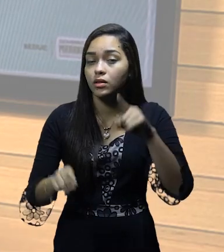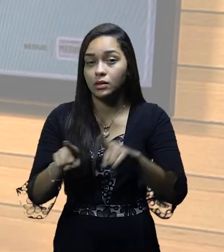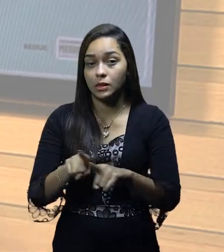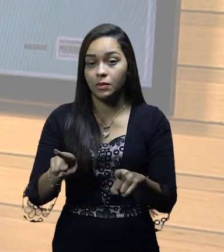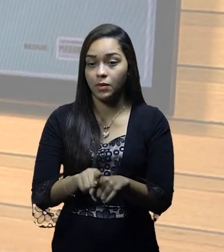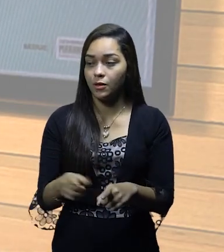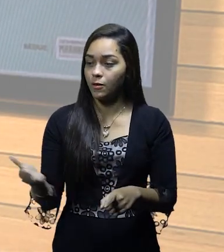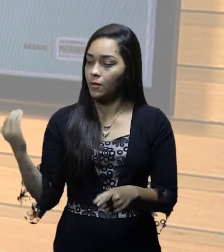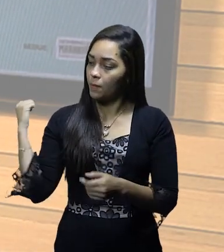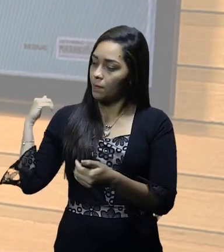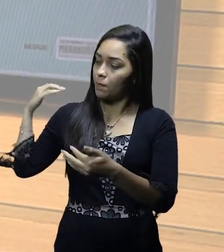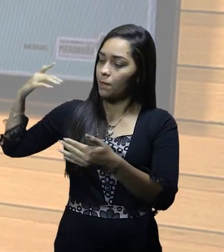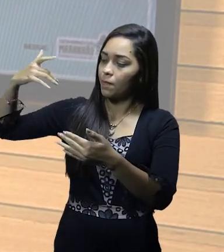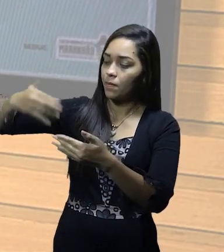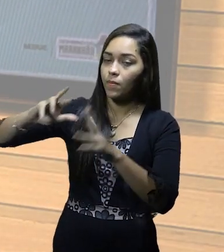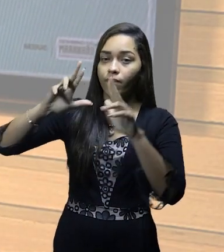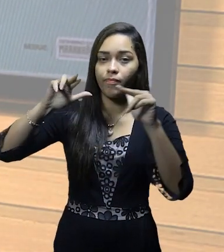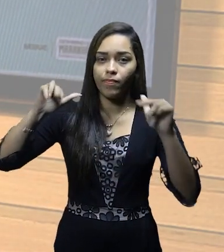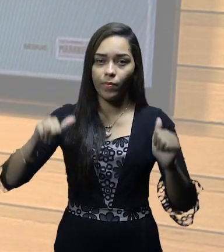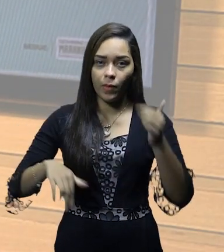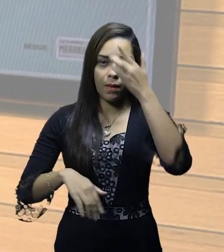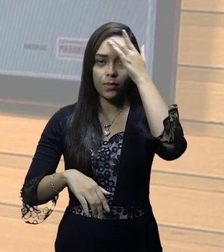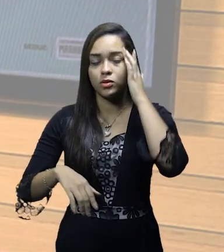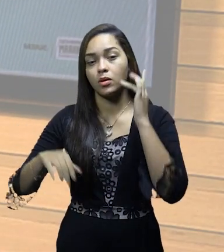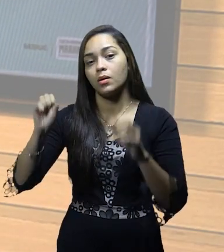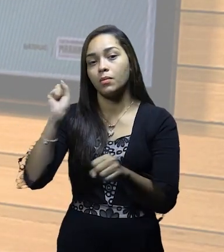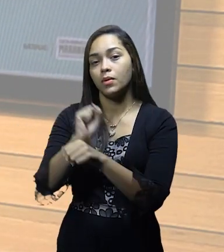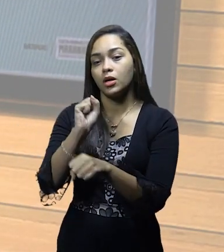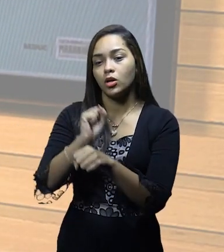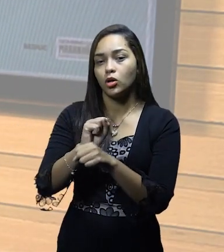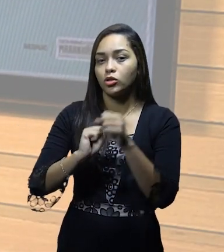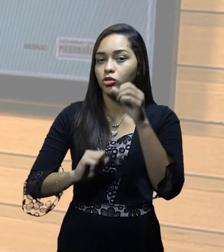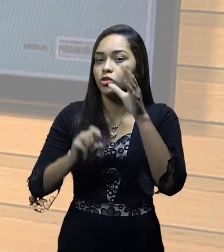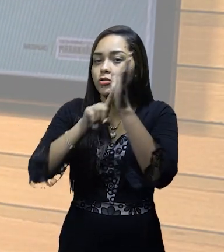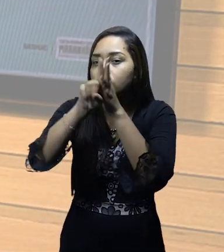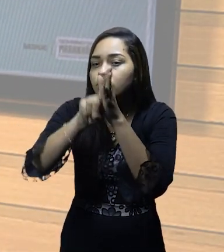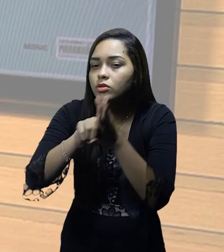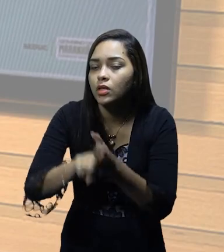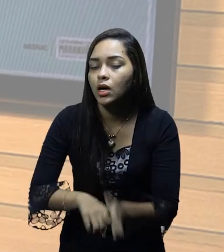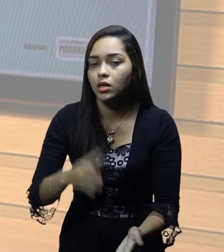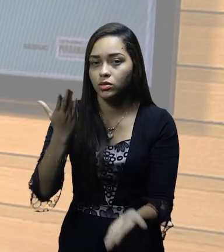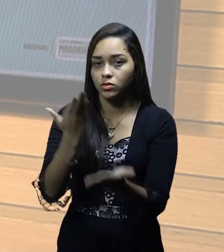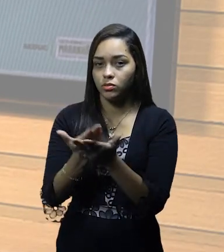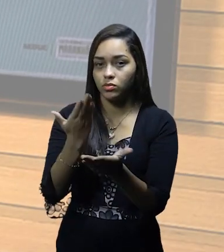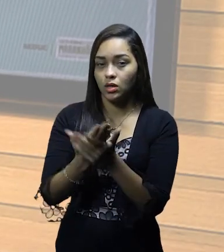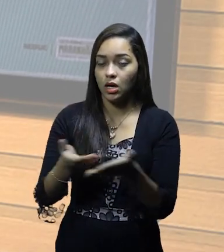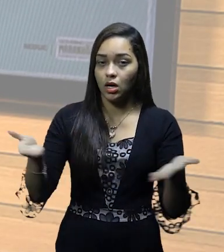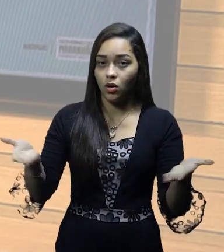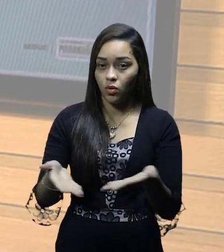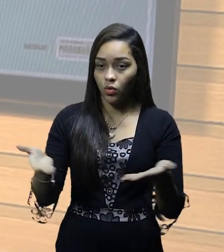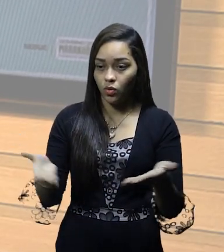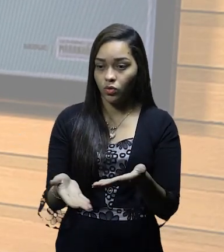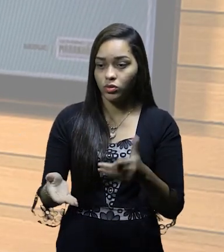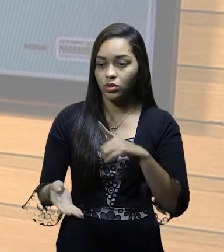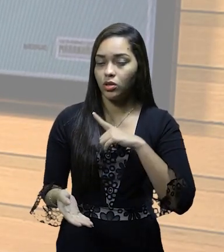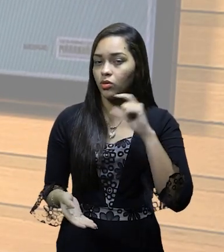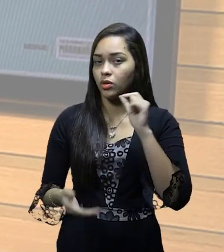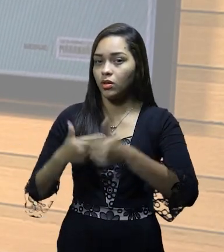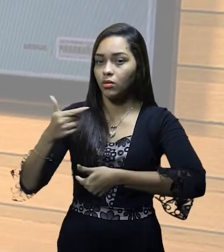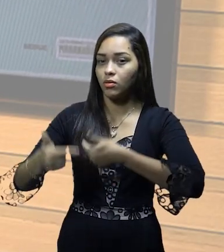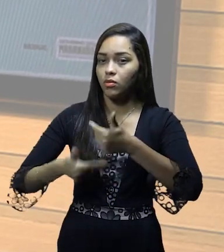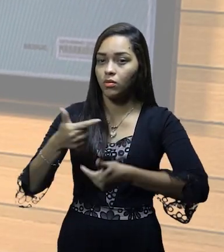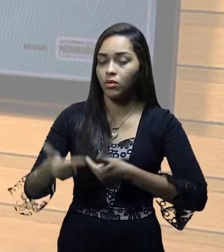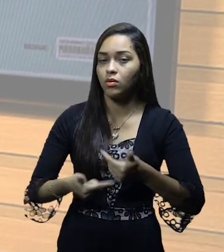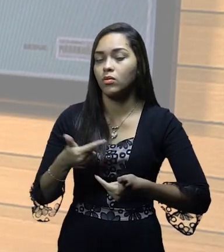aqui que começa a descoberta, a curiosidade, e de lá para cá, nunca mais o homem parou